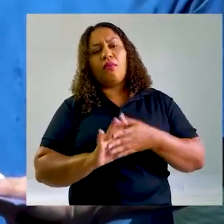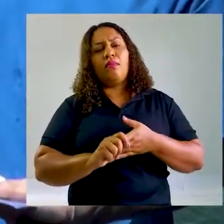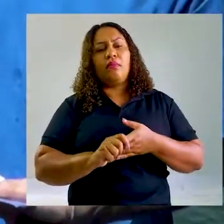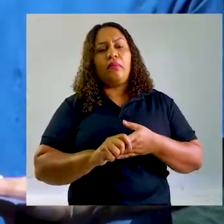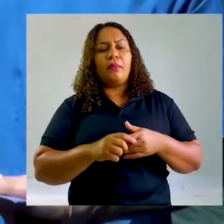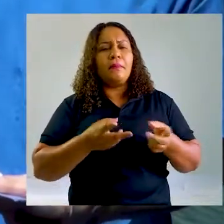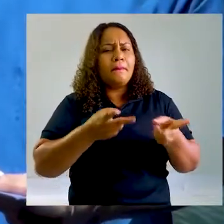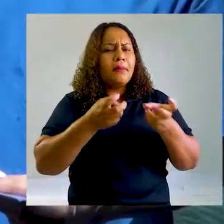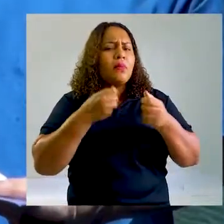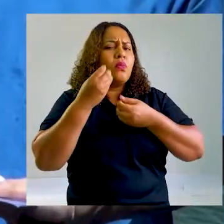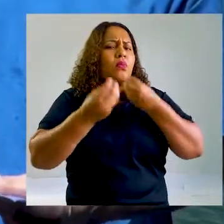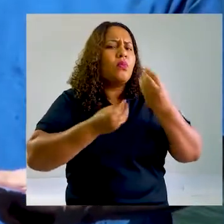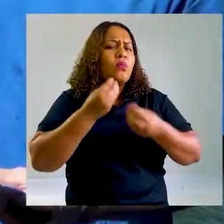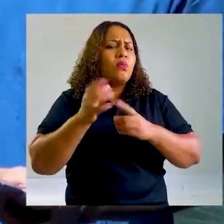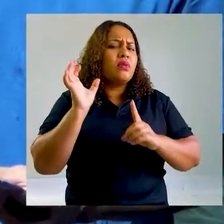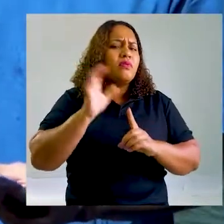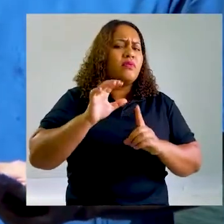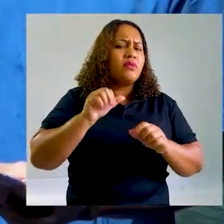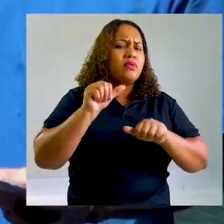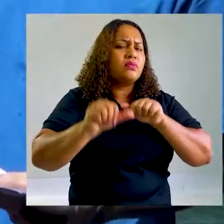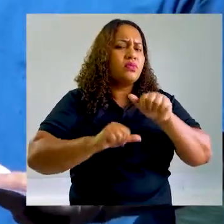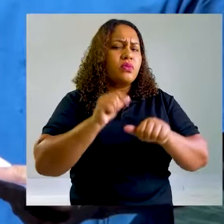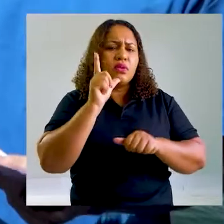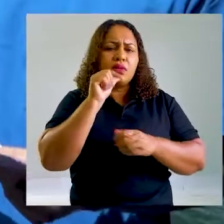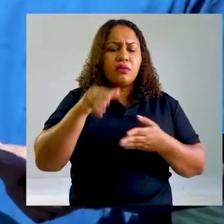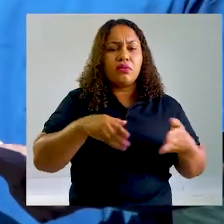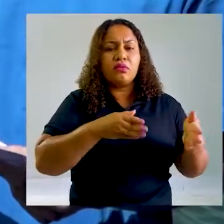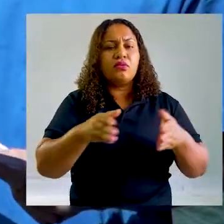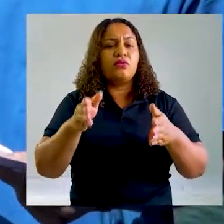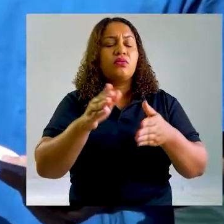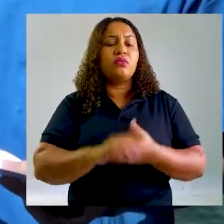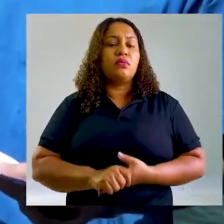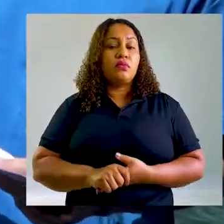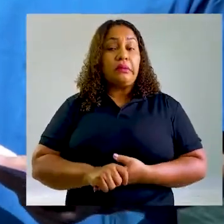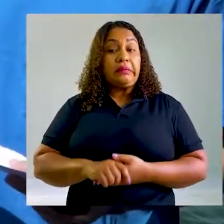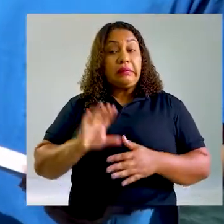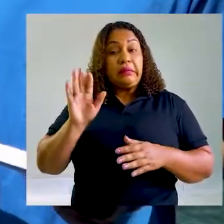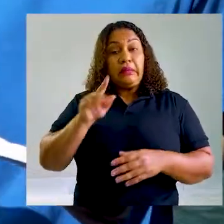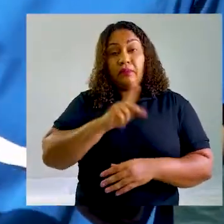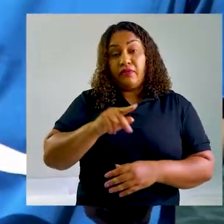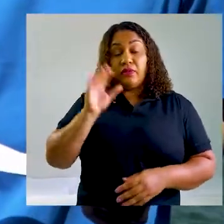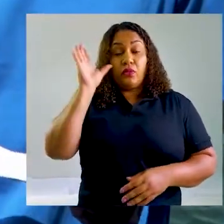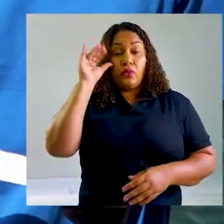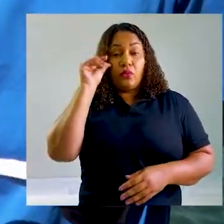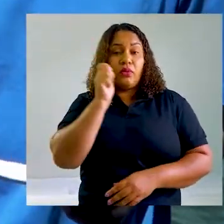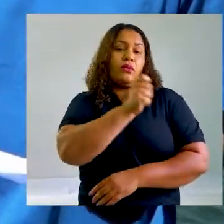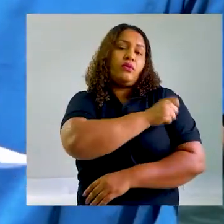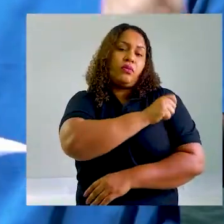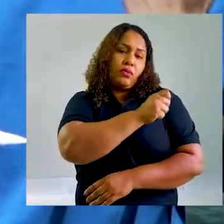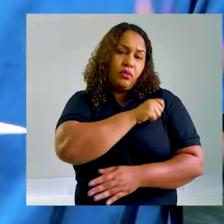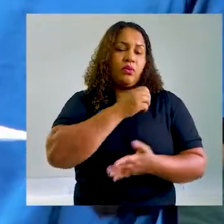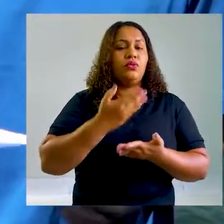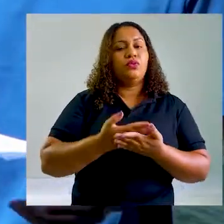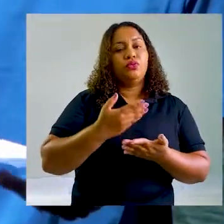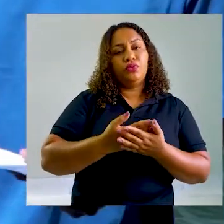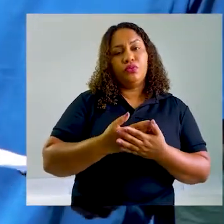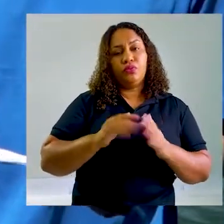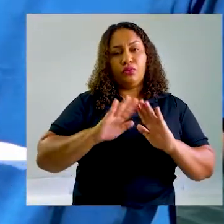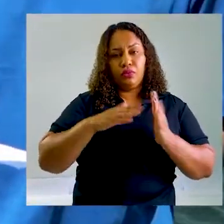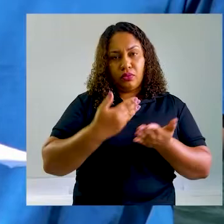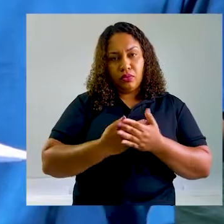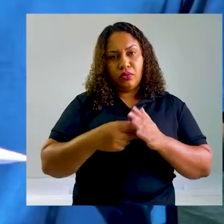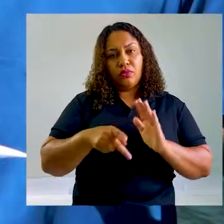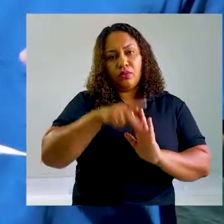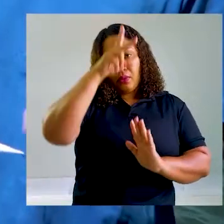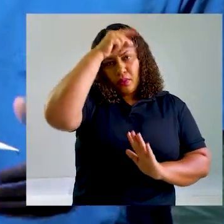estão sendo as transformações no rio. Uhum. Professor, sabe uma curiosidade que eu acho que os nossos alunos que estudam nas escolas municipais